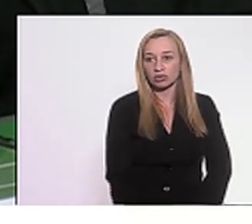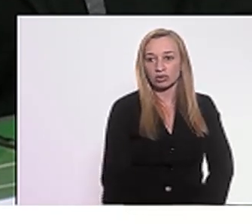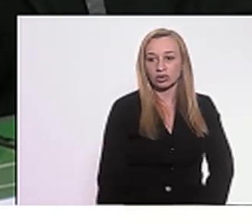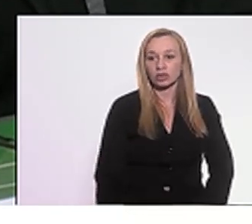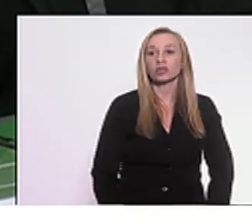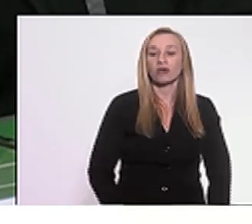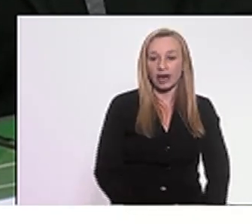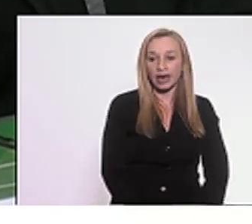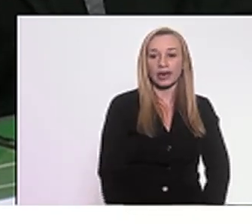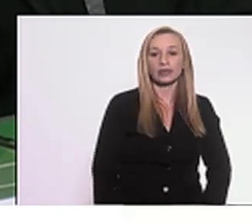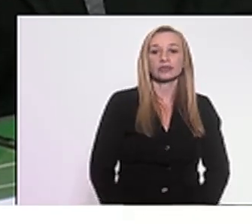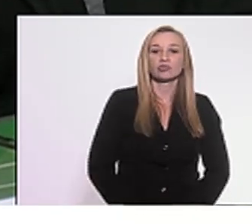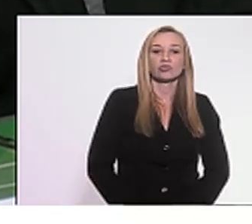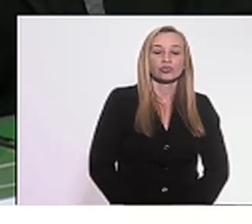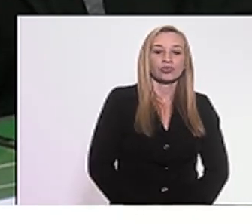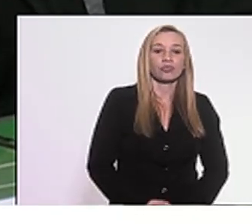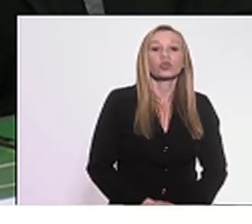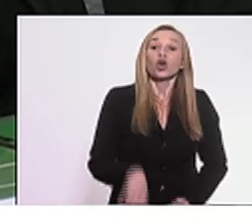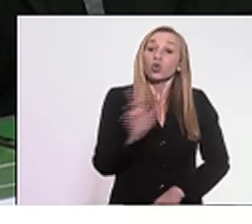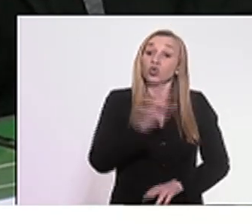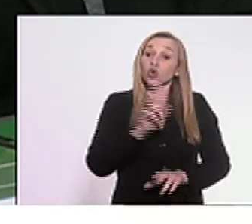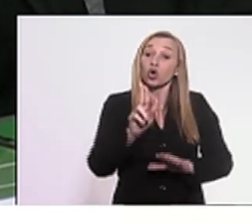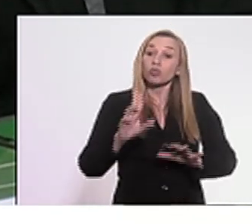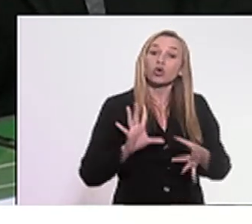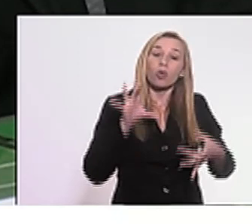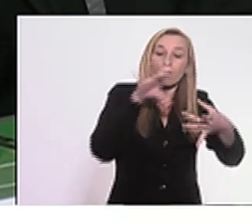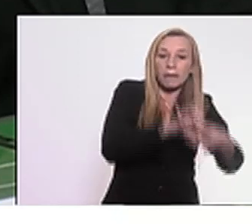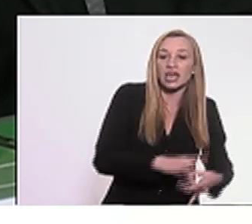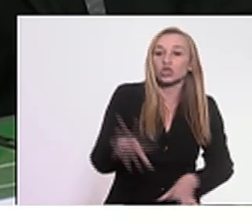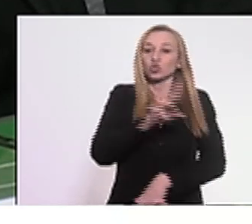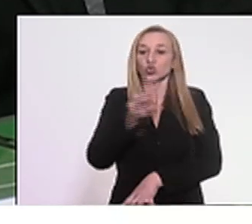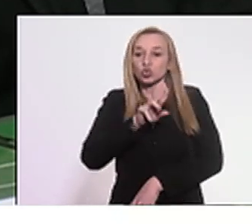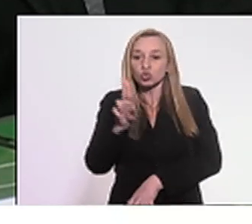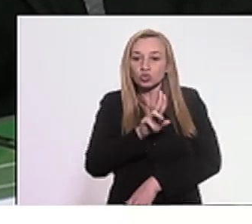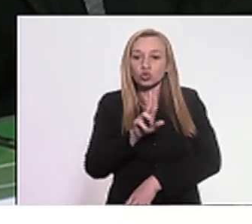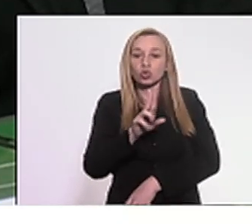conselho jurídico ali, o nome completo, número da OAB,